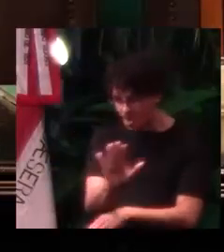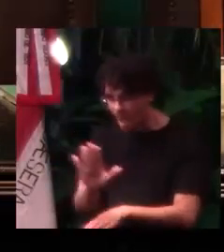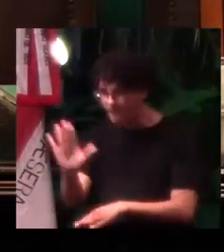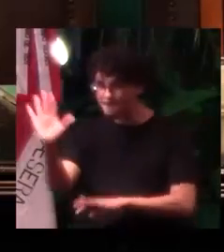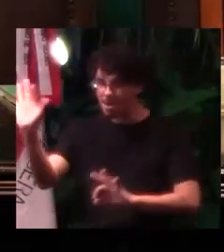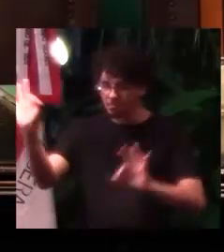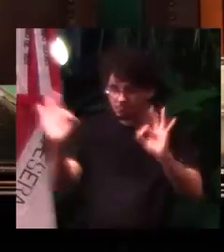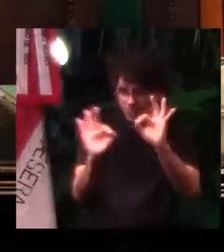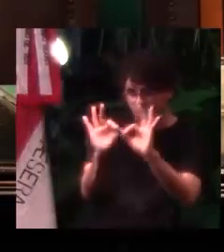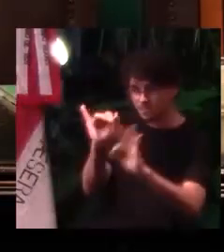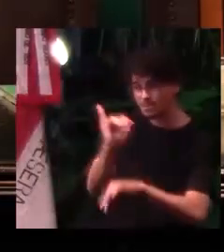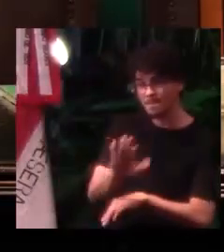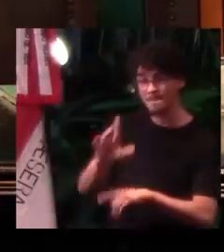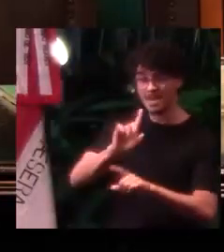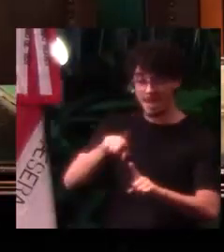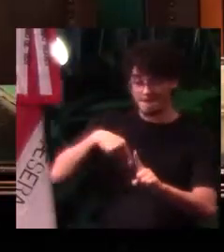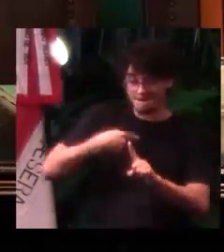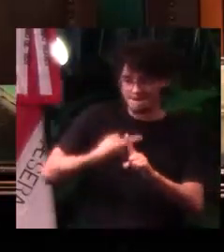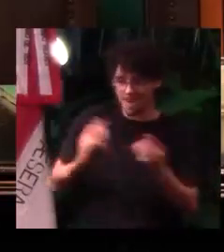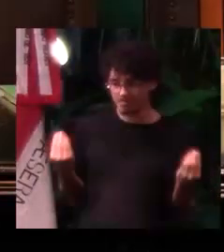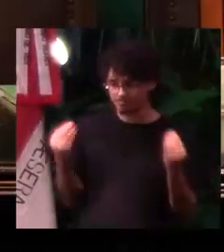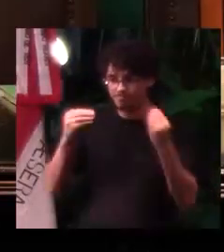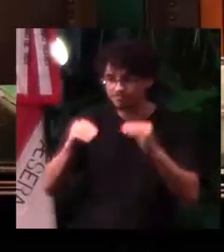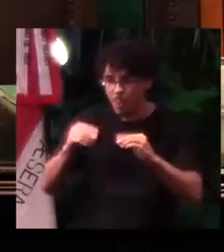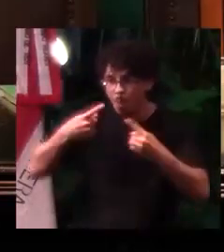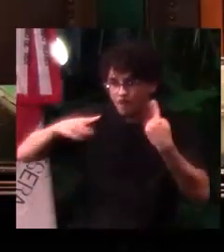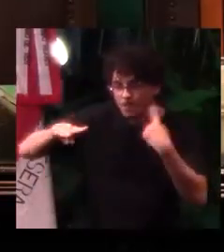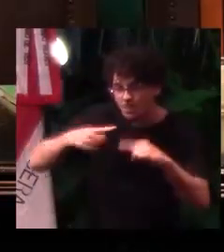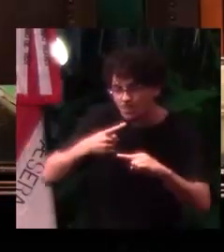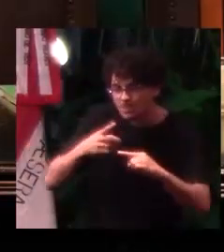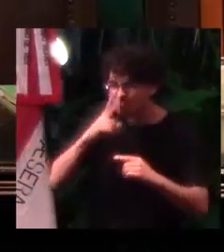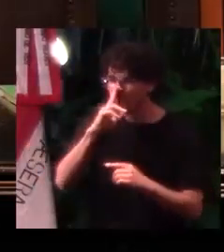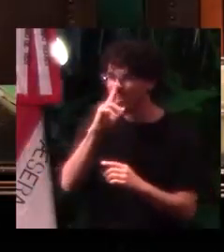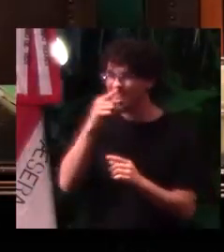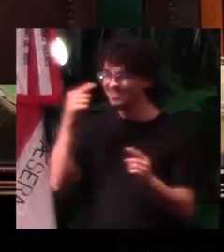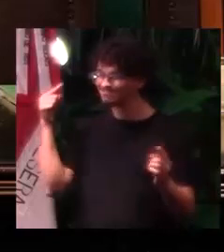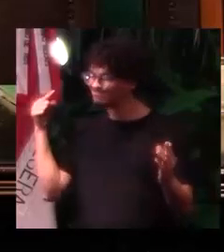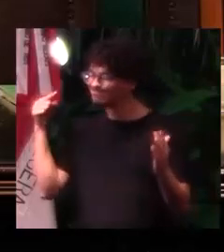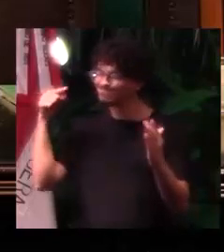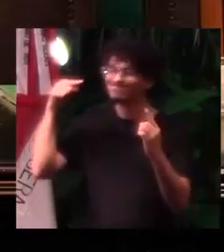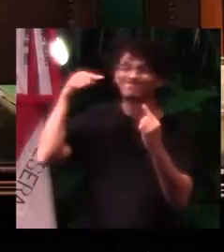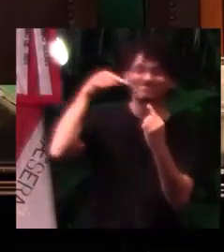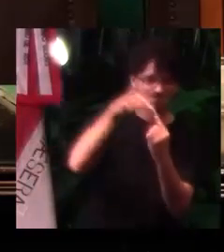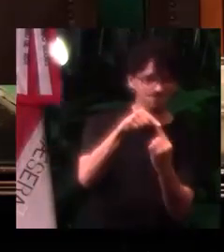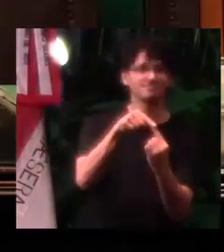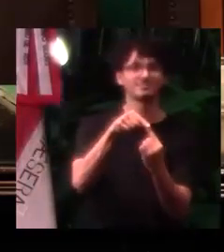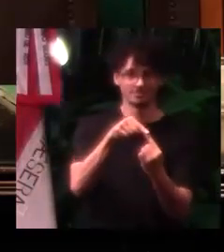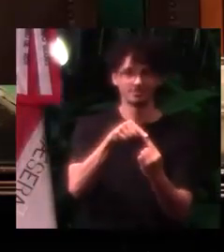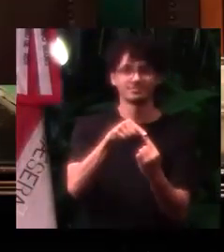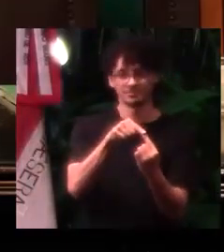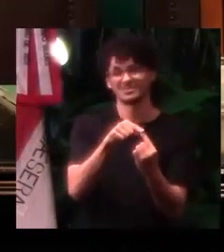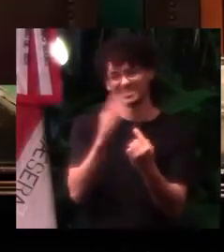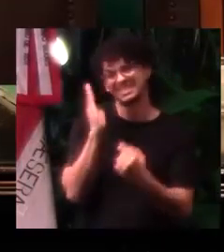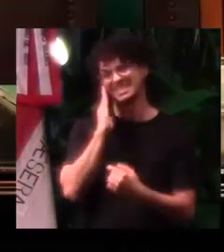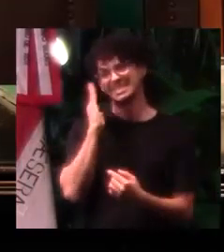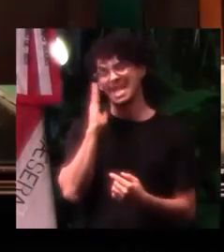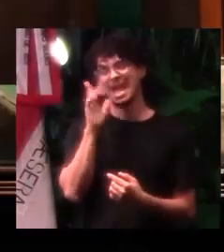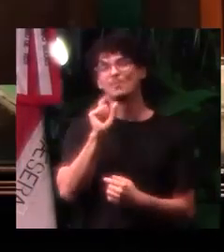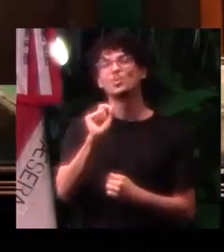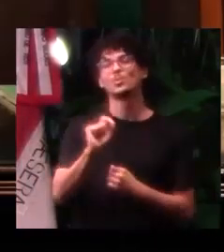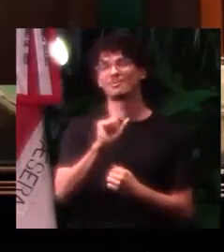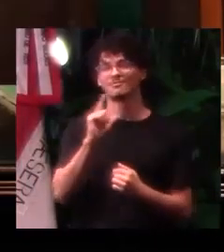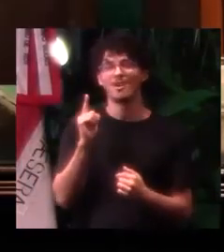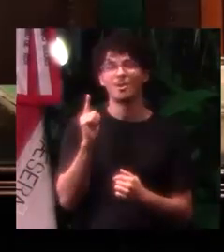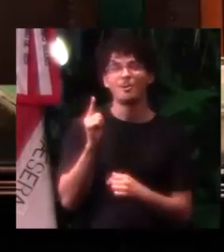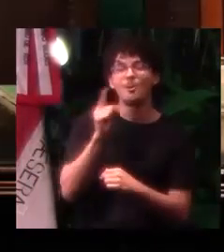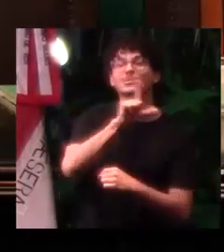tem é uma flecha já bem direcionada, né? Você já sabe, de certa forma, o que se espera, né?